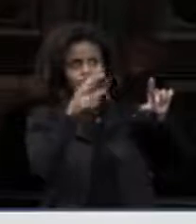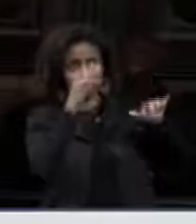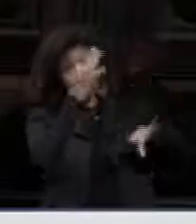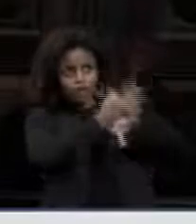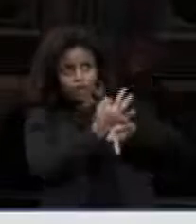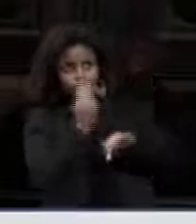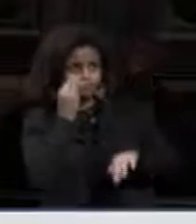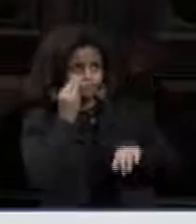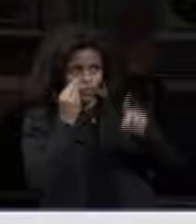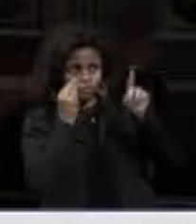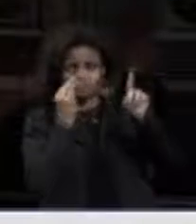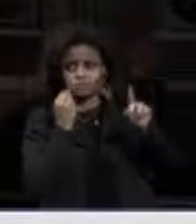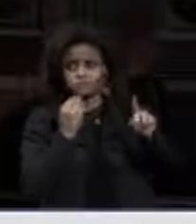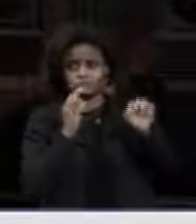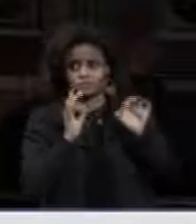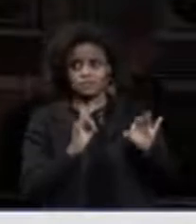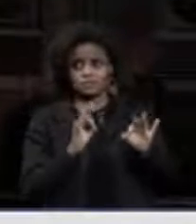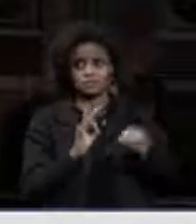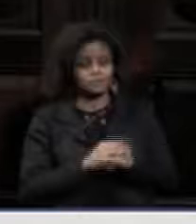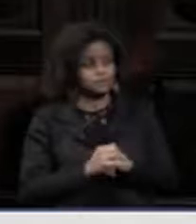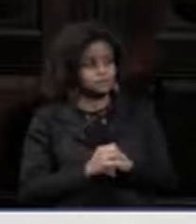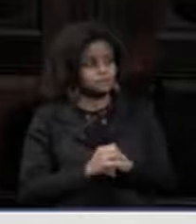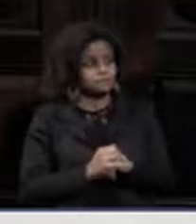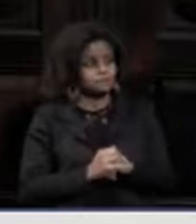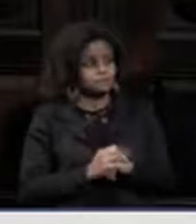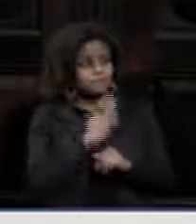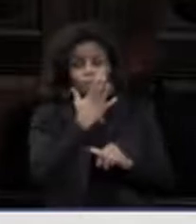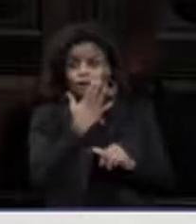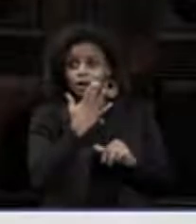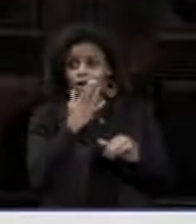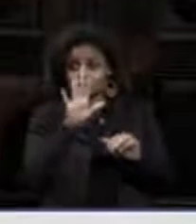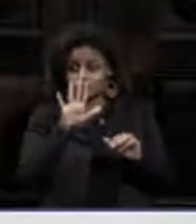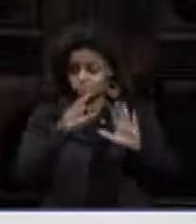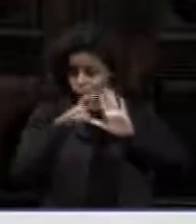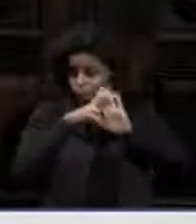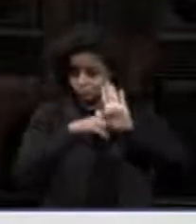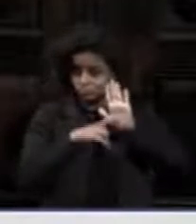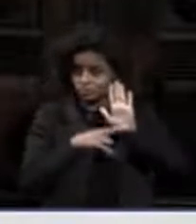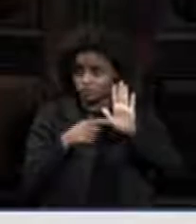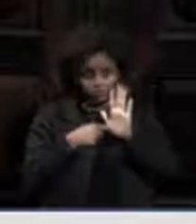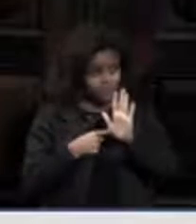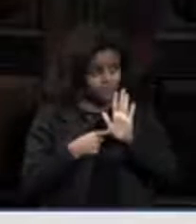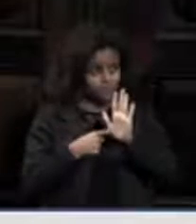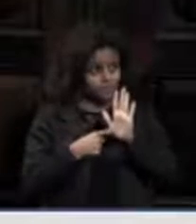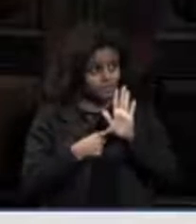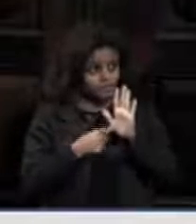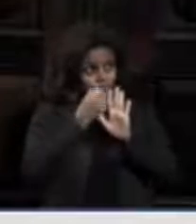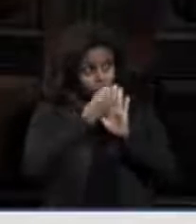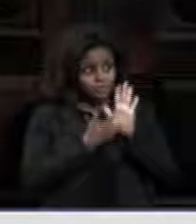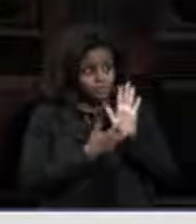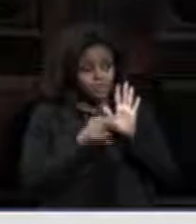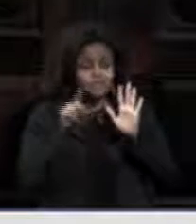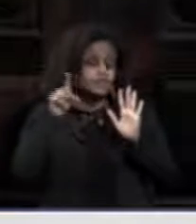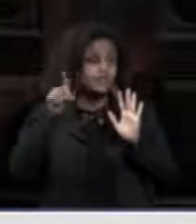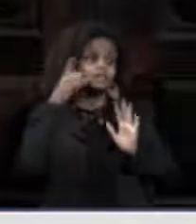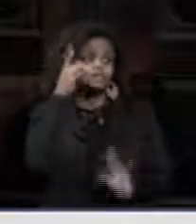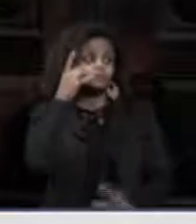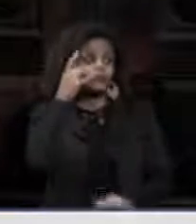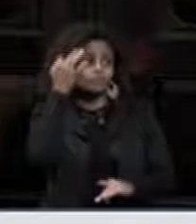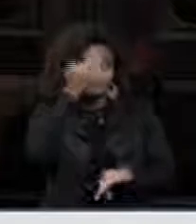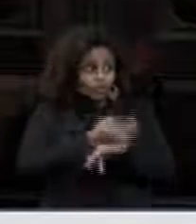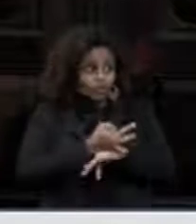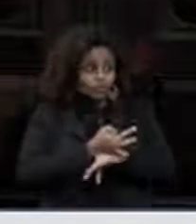aí de votações. Certo, mas pelo regimento interno está lá dito que aquele que falta à